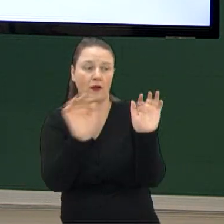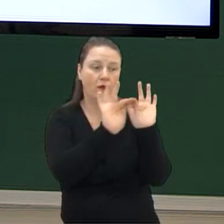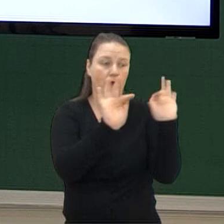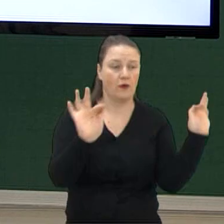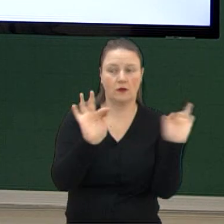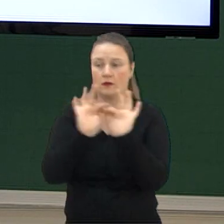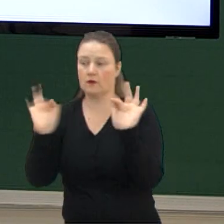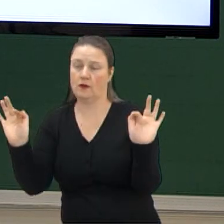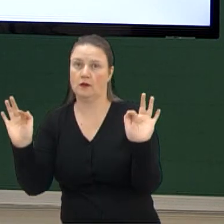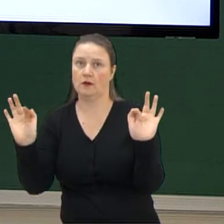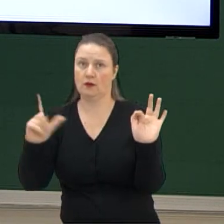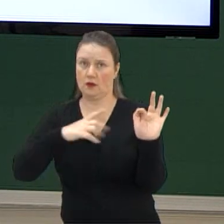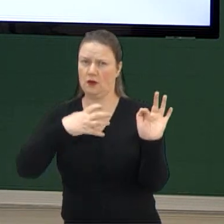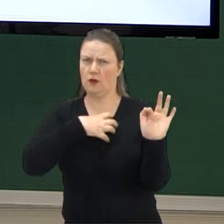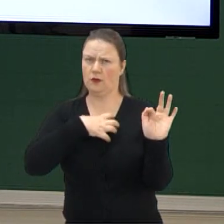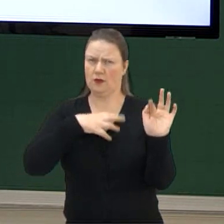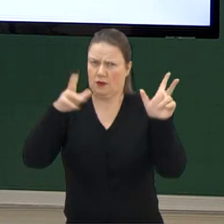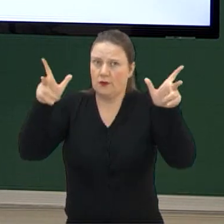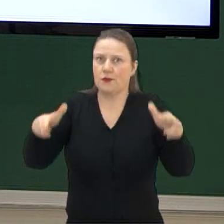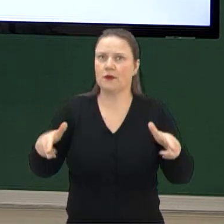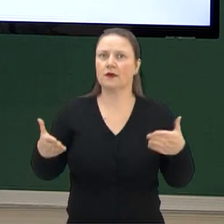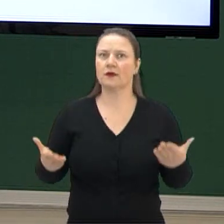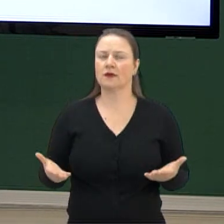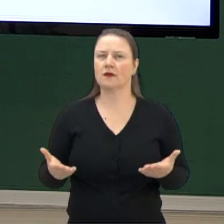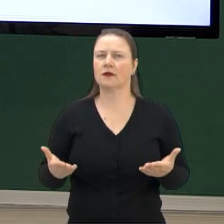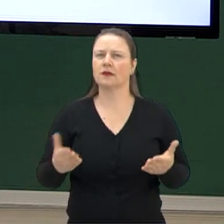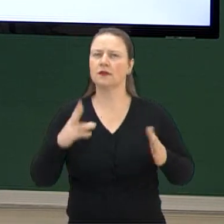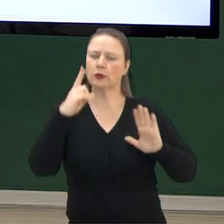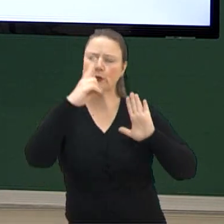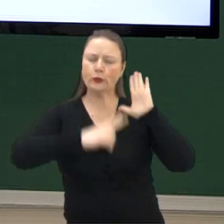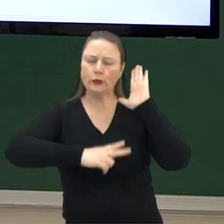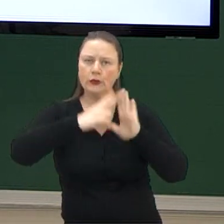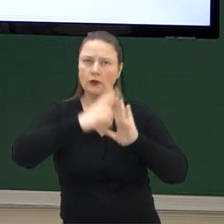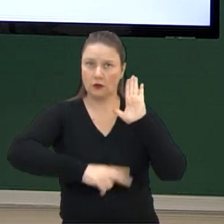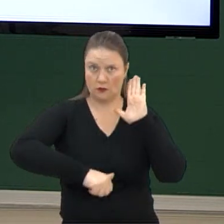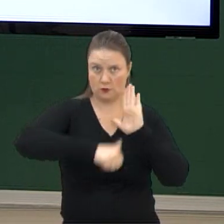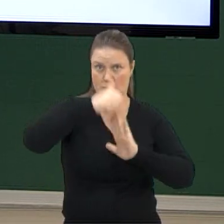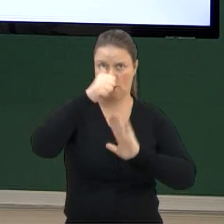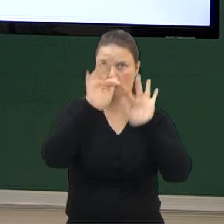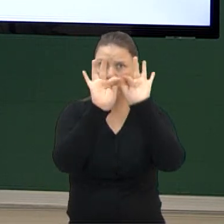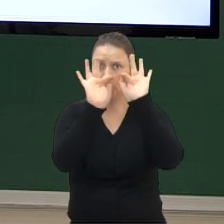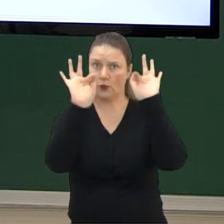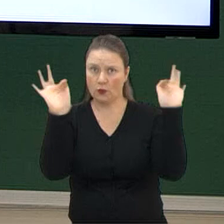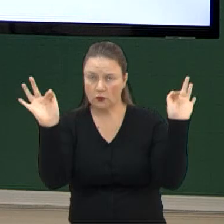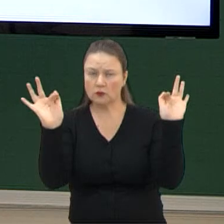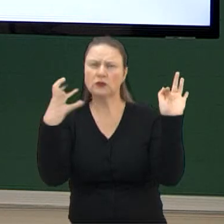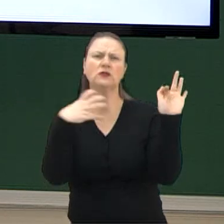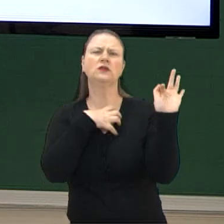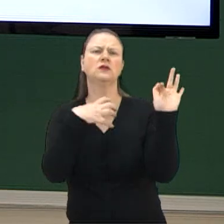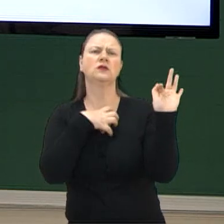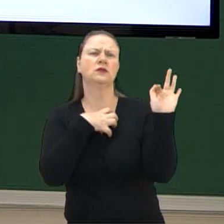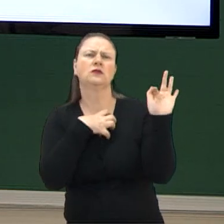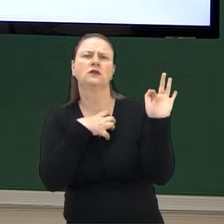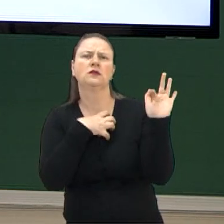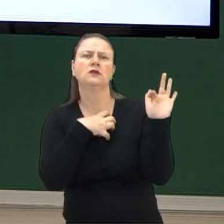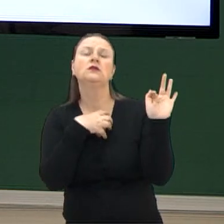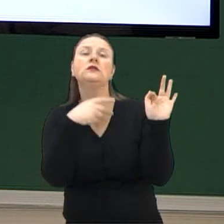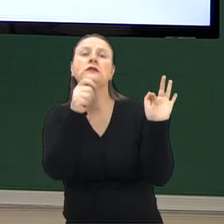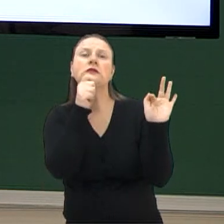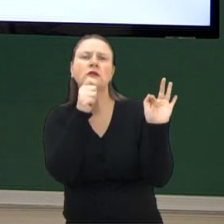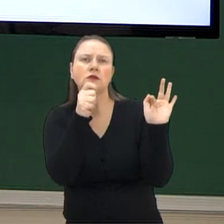palavras possuem o mesmo sentido? Então, eu vou analisar a minha primeira oração, que sentido possui aquele